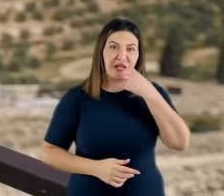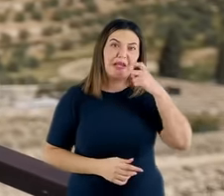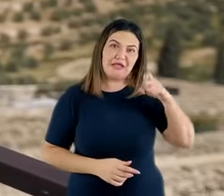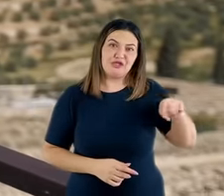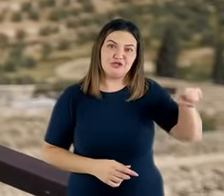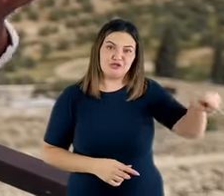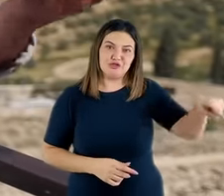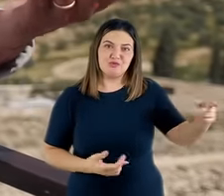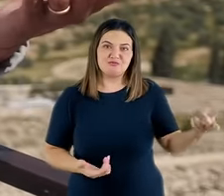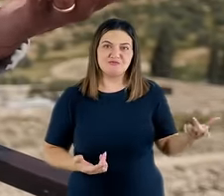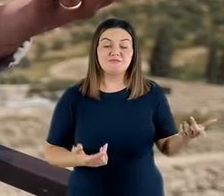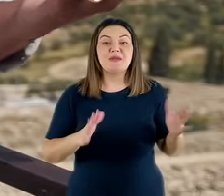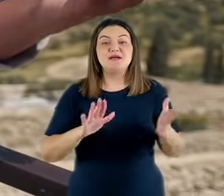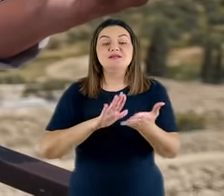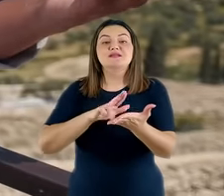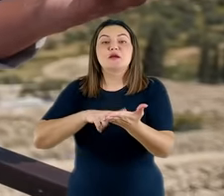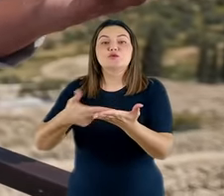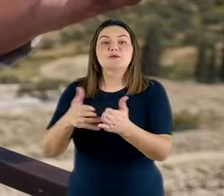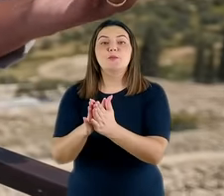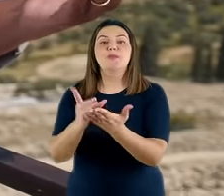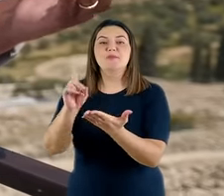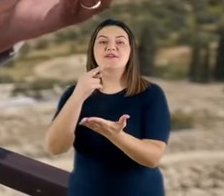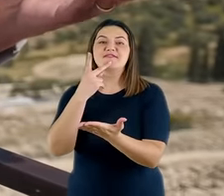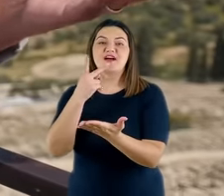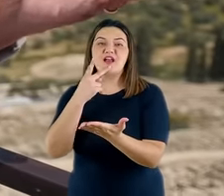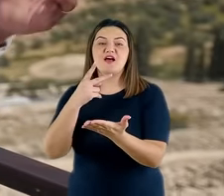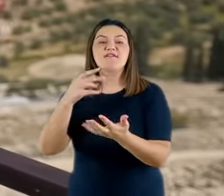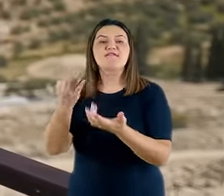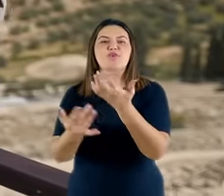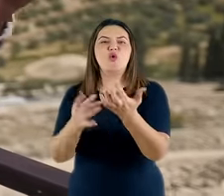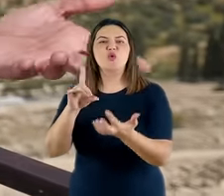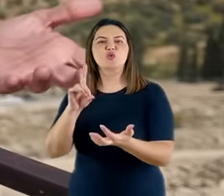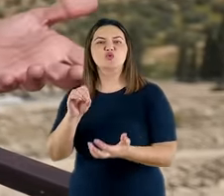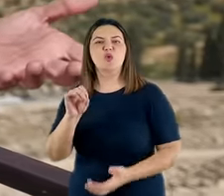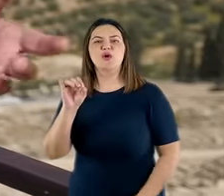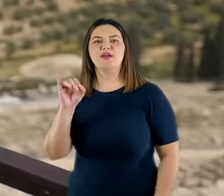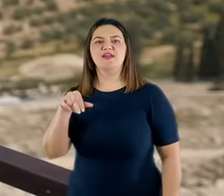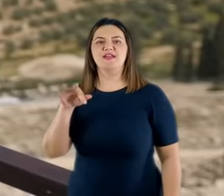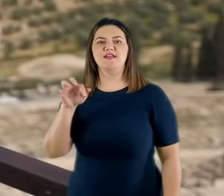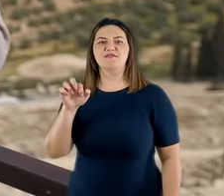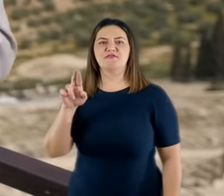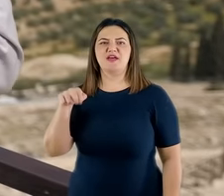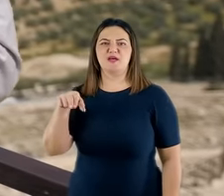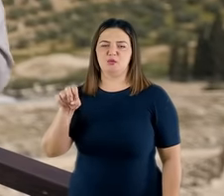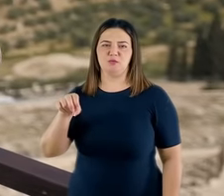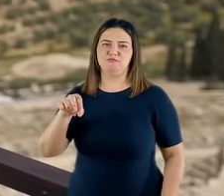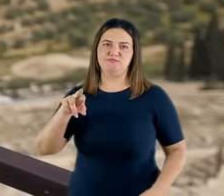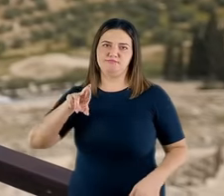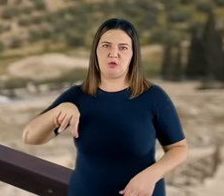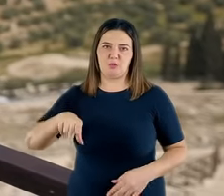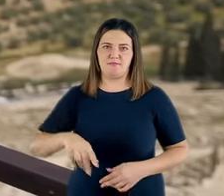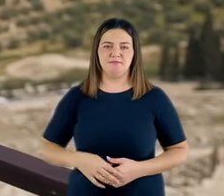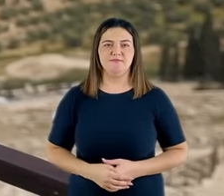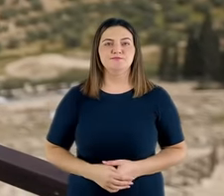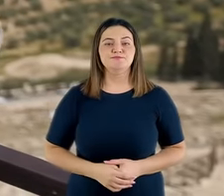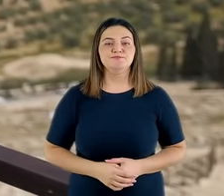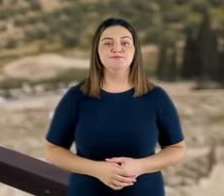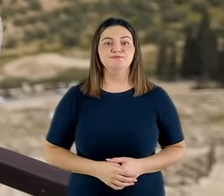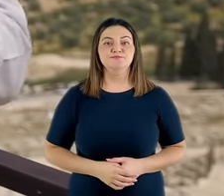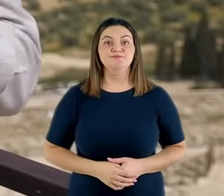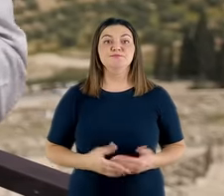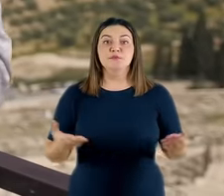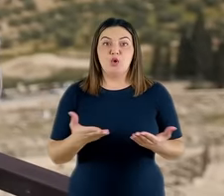lixo, que nas nossas Bíblias acabou sendo traduzido como o fogo do inferno. Bom, continuando a nossa explicação, a